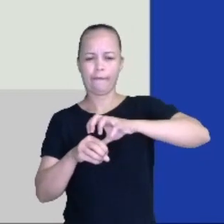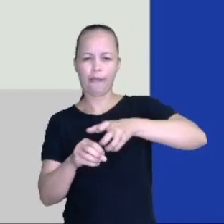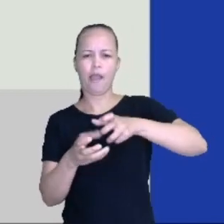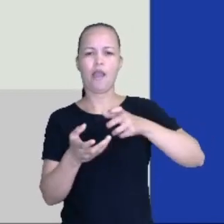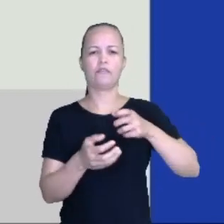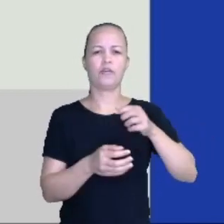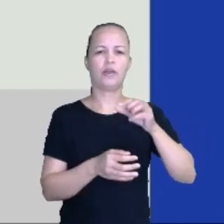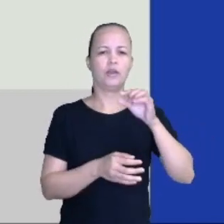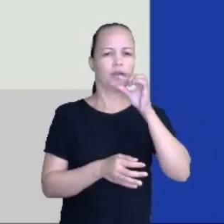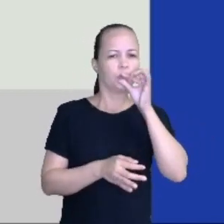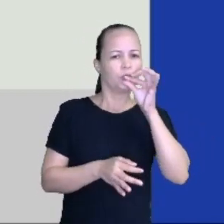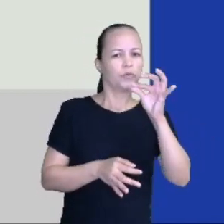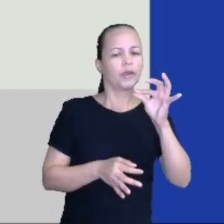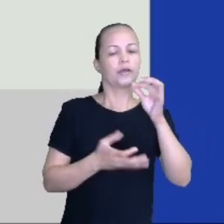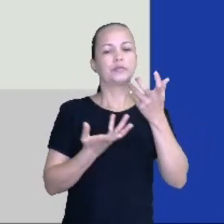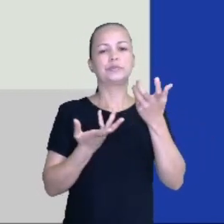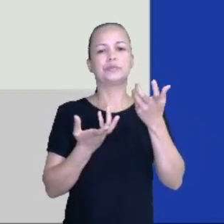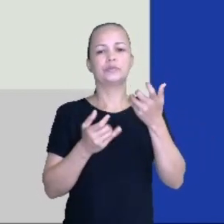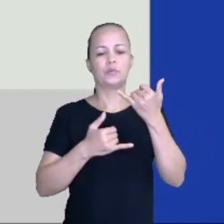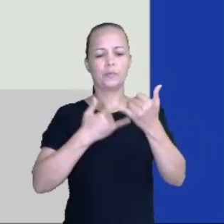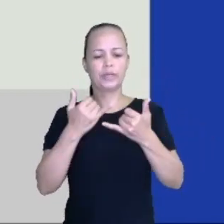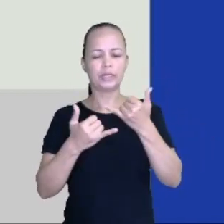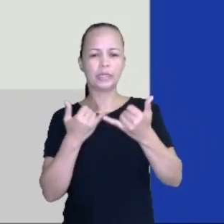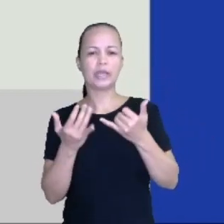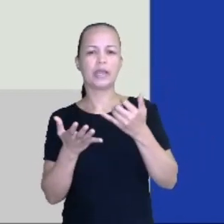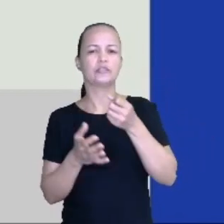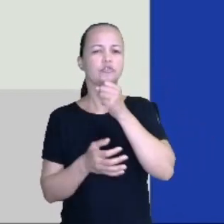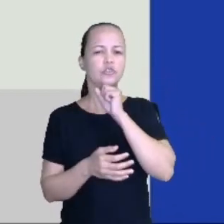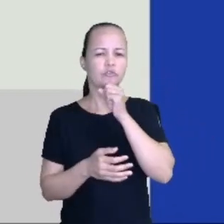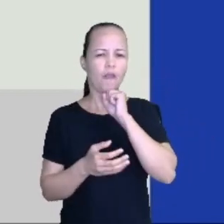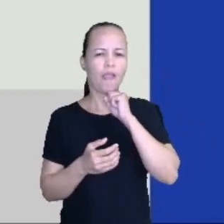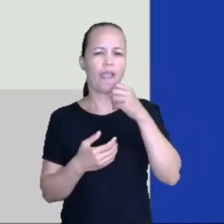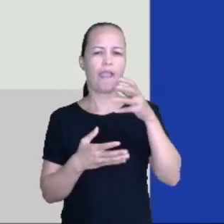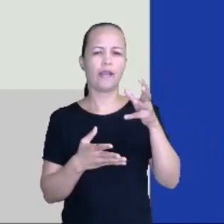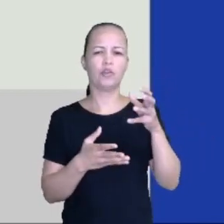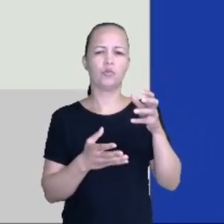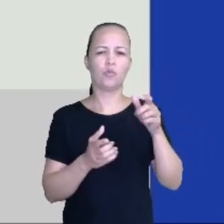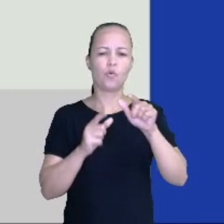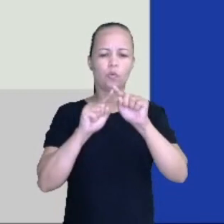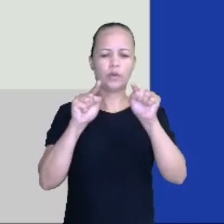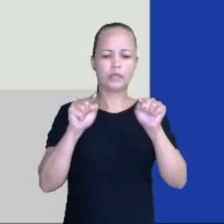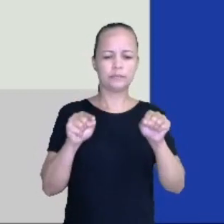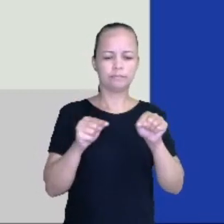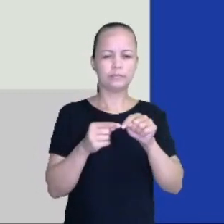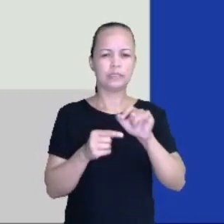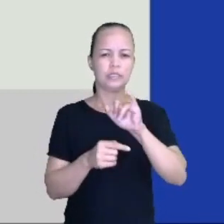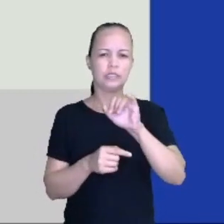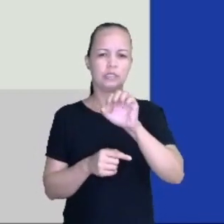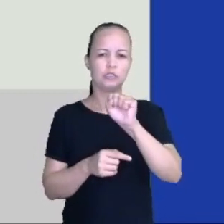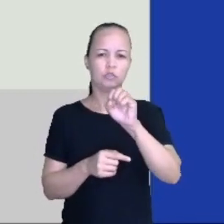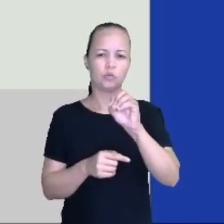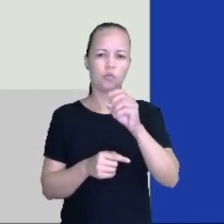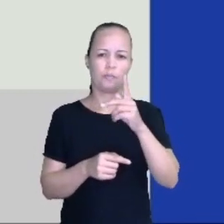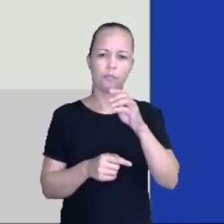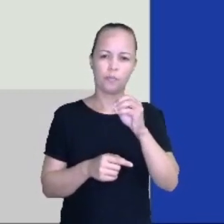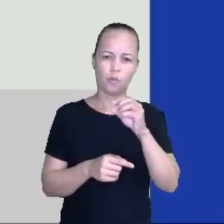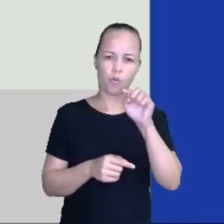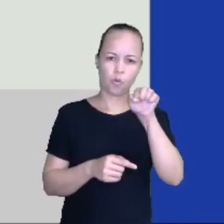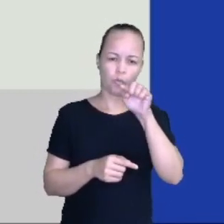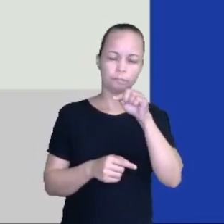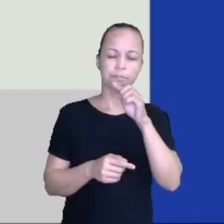plástico, canudos, brinquedos de plástico velho ou isopor, tudo você vai colocar na